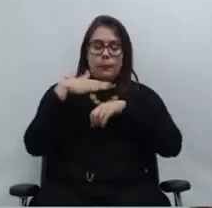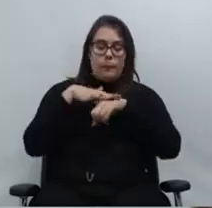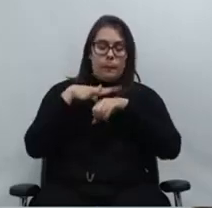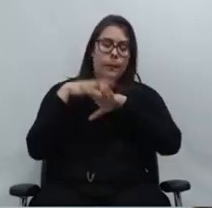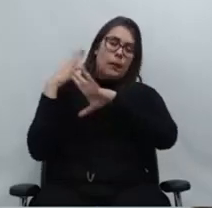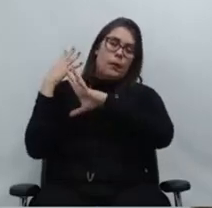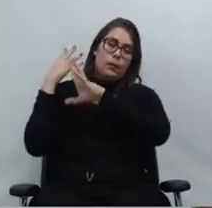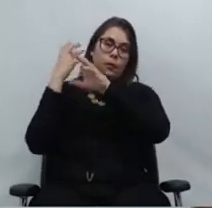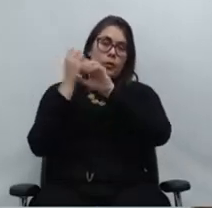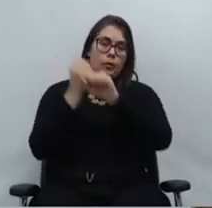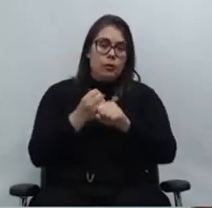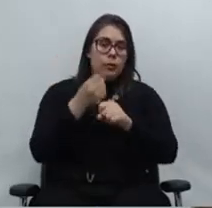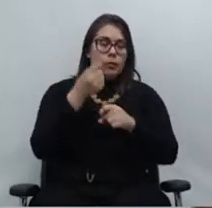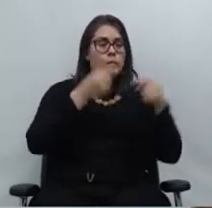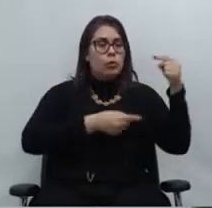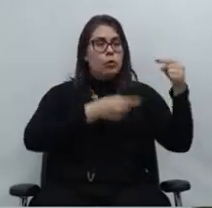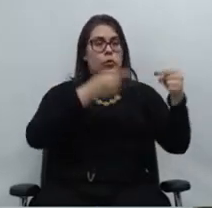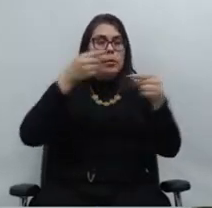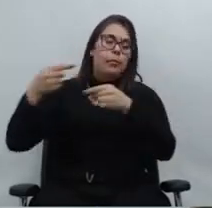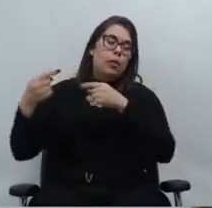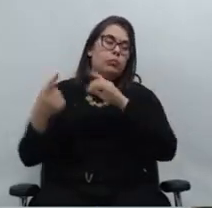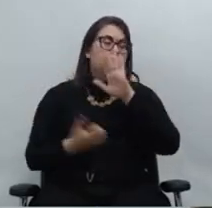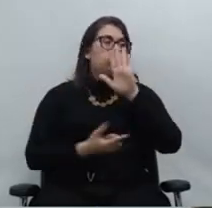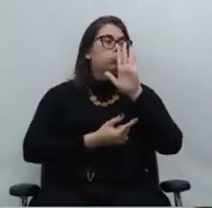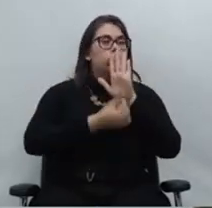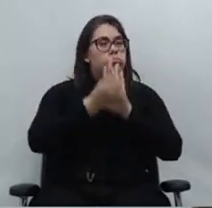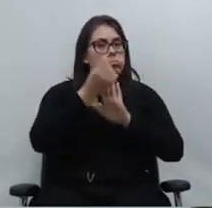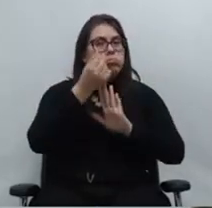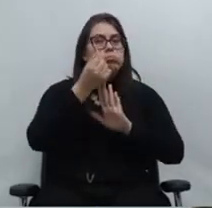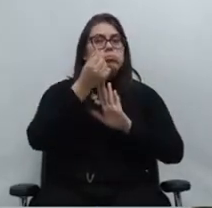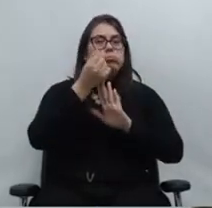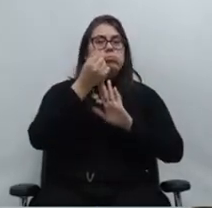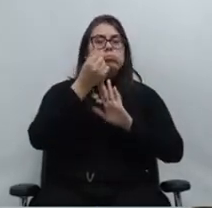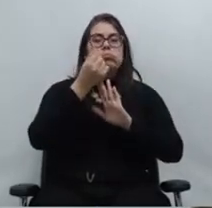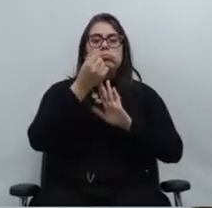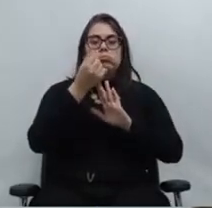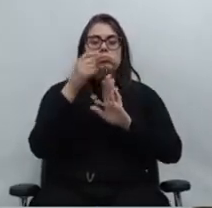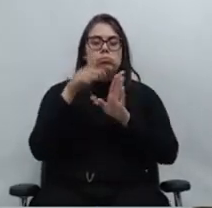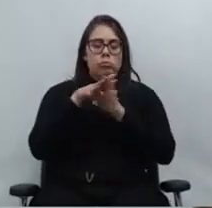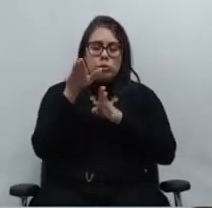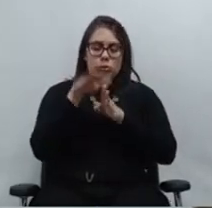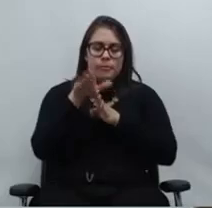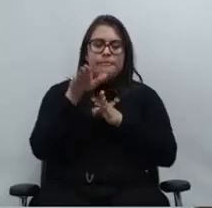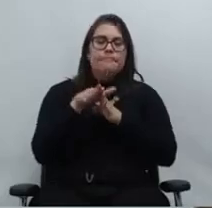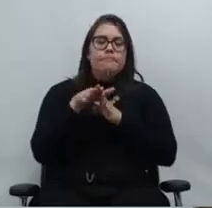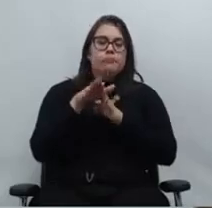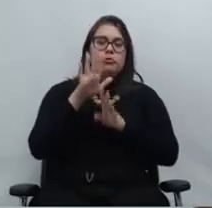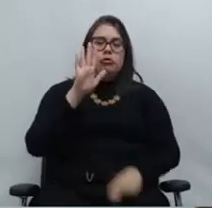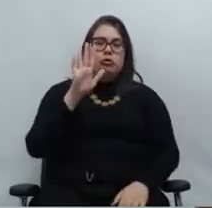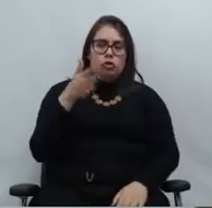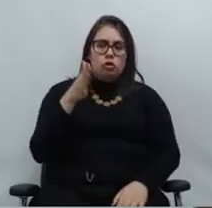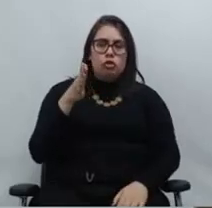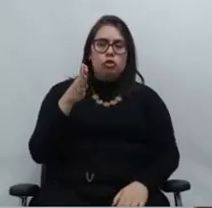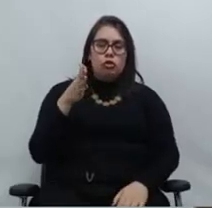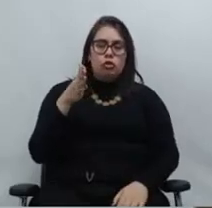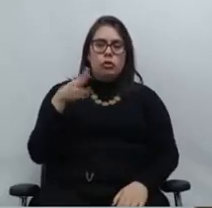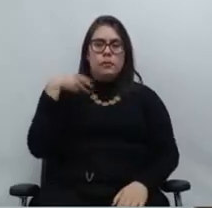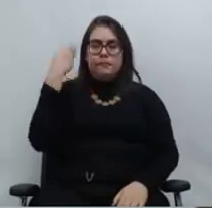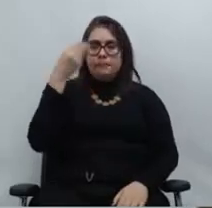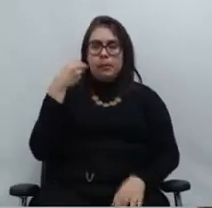resgate histórico do debate do orçamento, das colocações trazidas pelos conselheiros e conselheiras que já compuseram